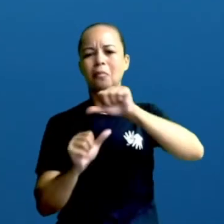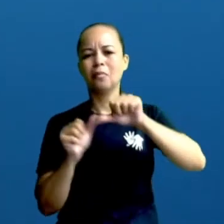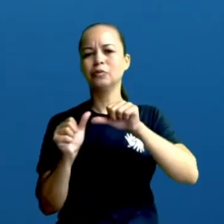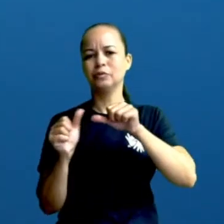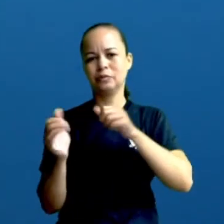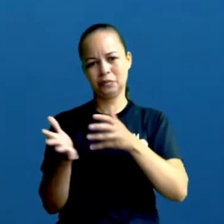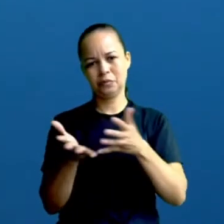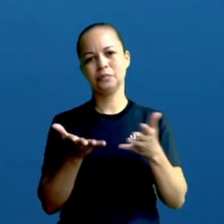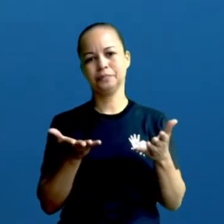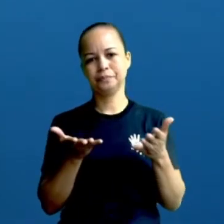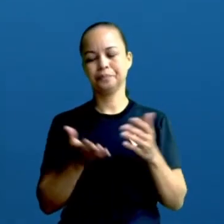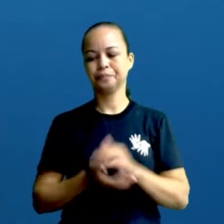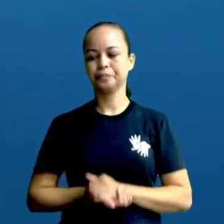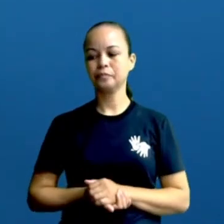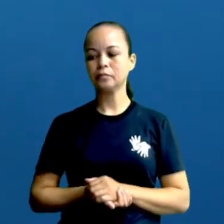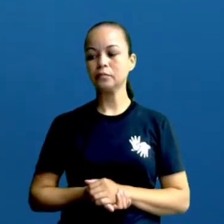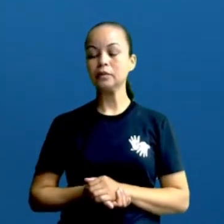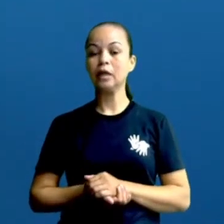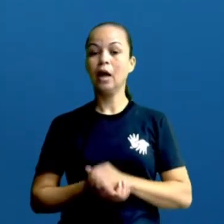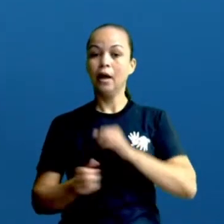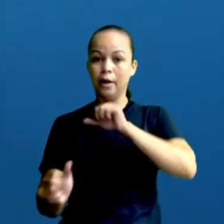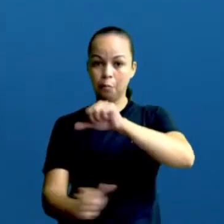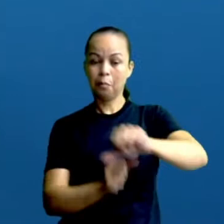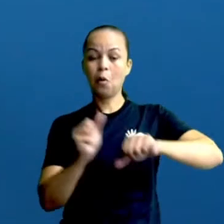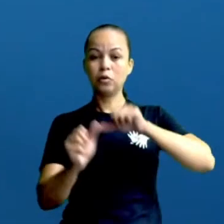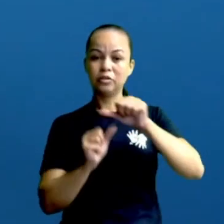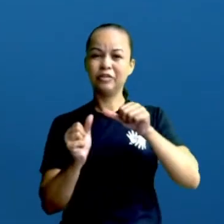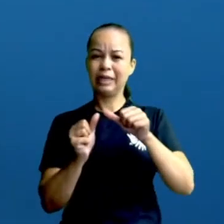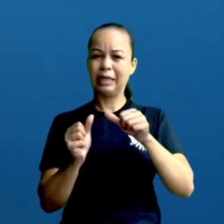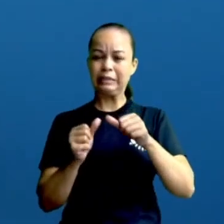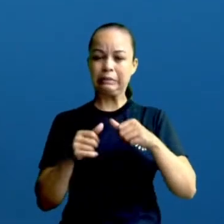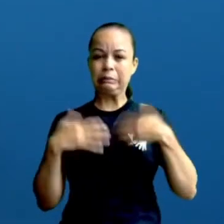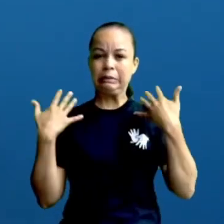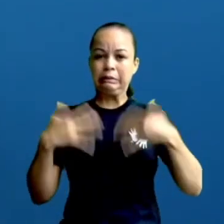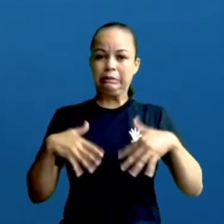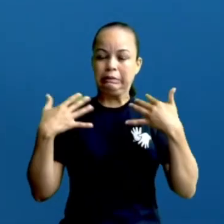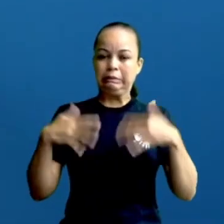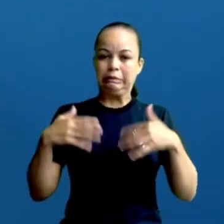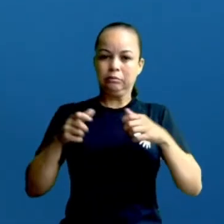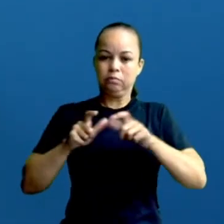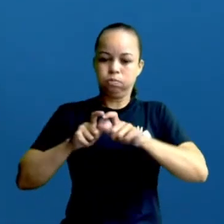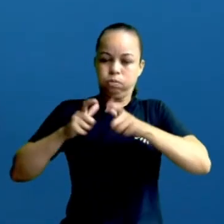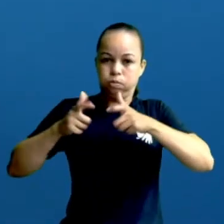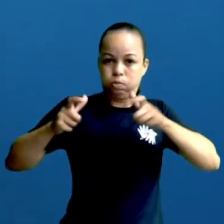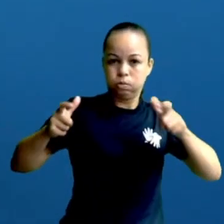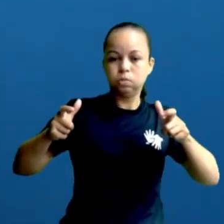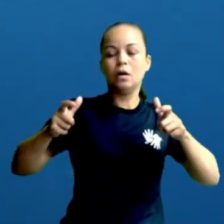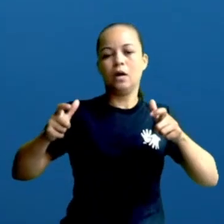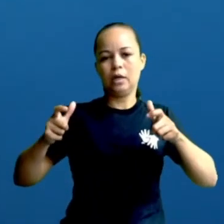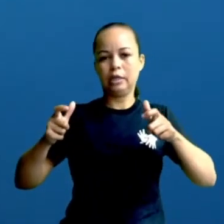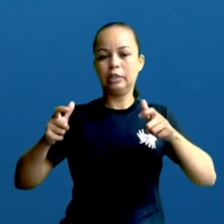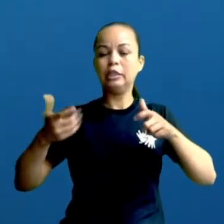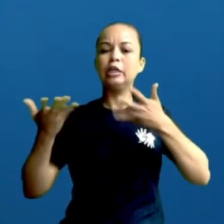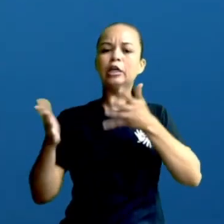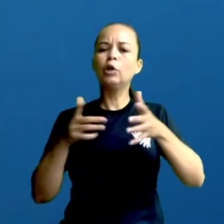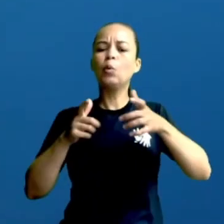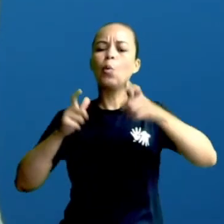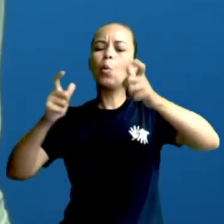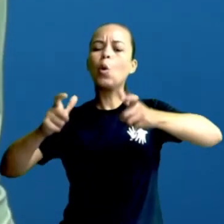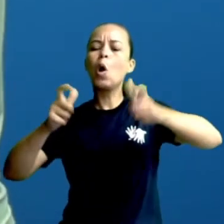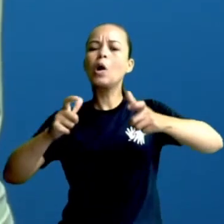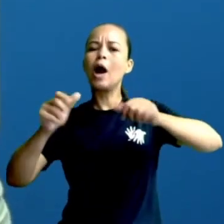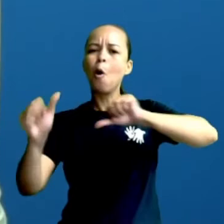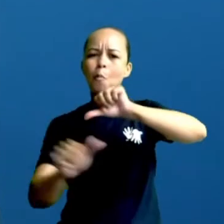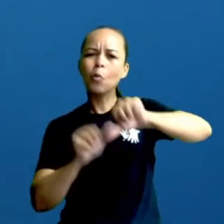paisagem modificada e é uma modificação tão exacerbada que consegue modificar o